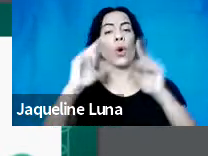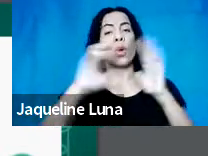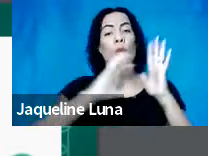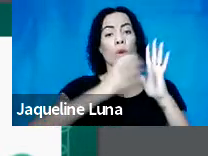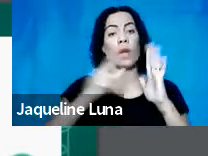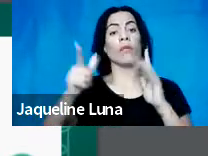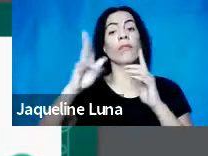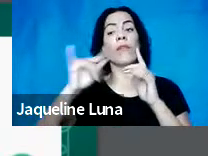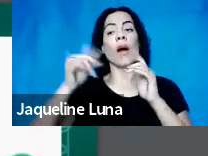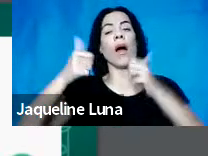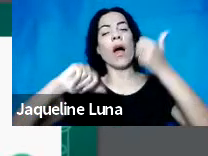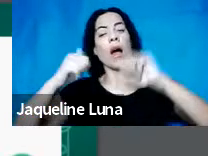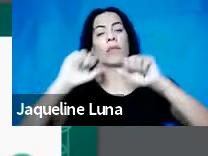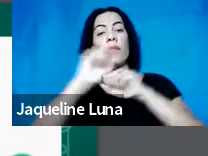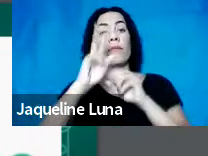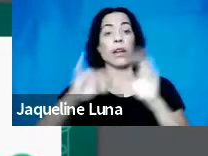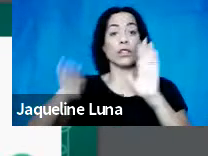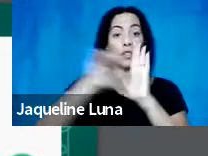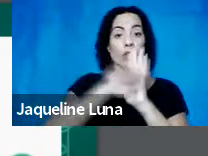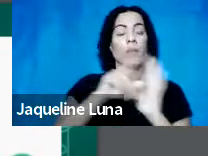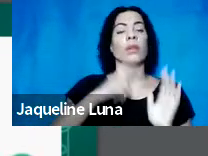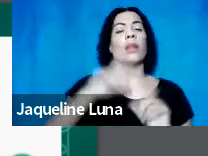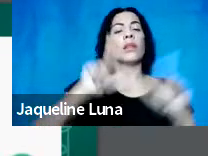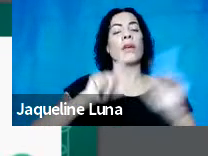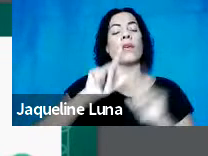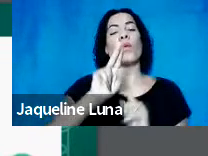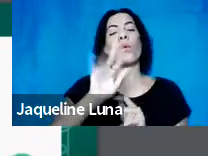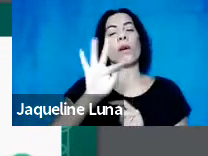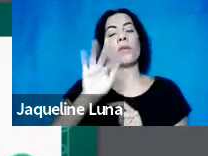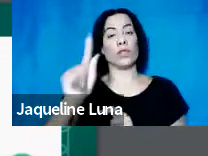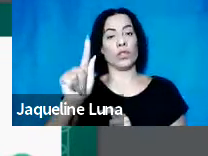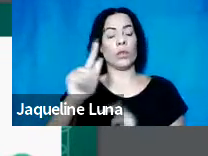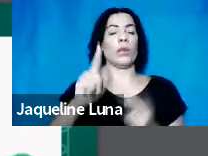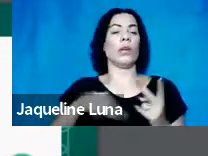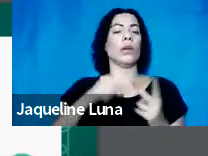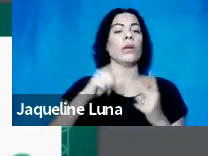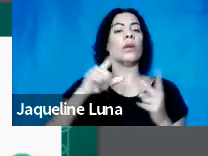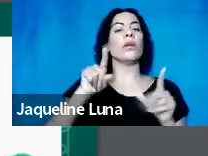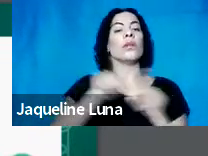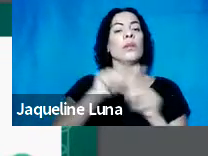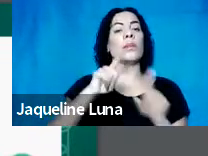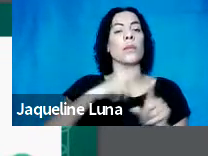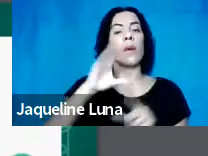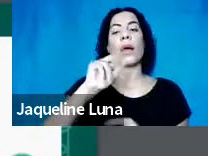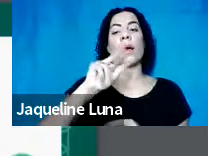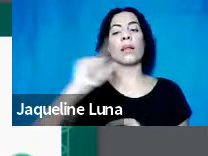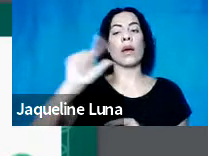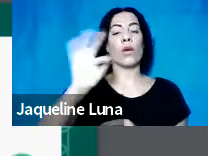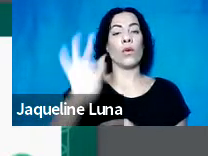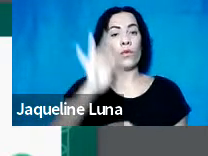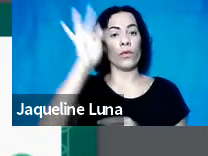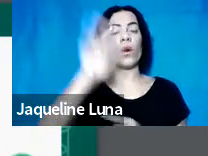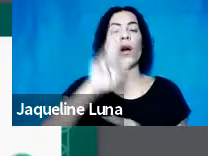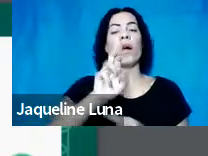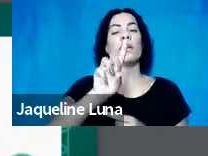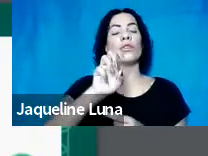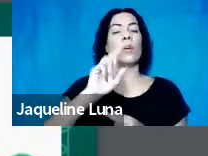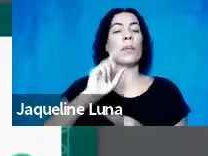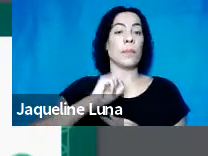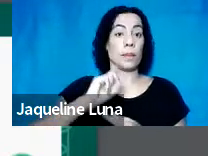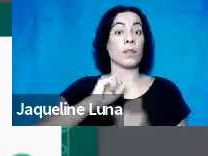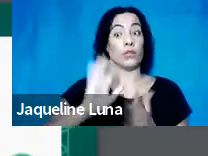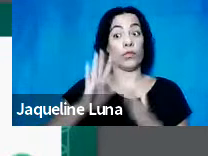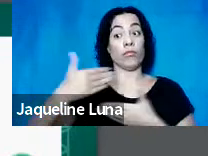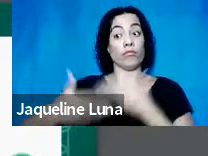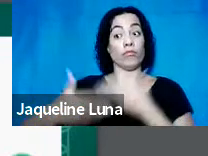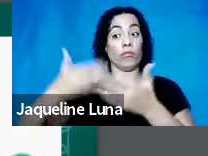programa e vão chegar, né, a gente tem a TV UFG em Goiás, tem a TV, o Canal Futura, a Rede Minas, estão já em